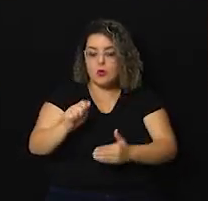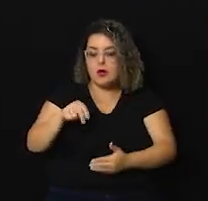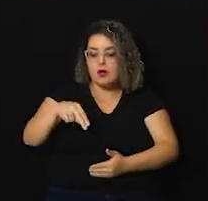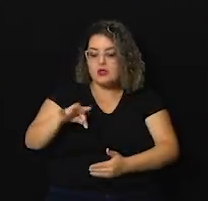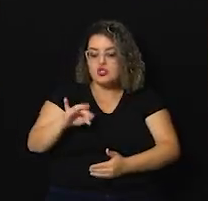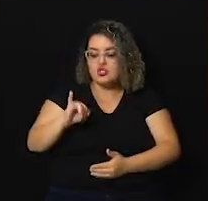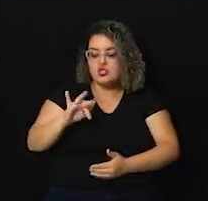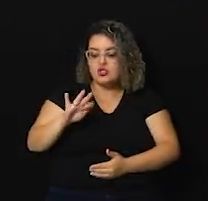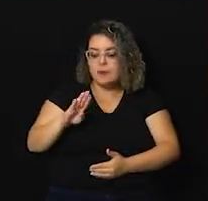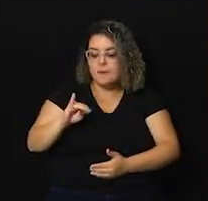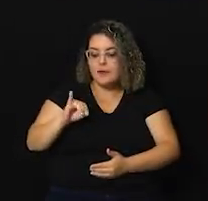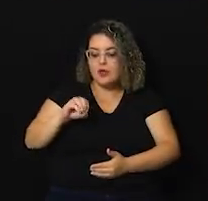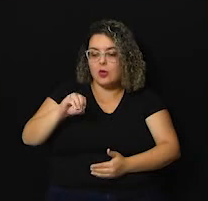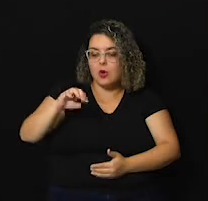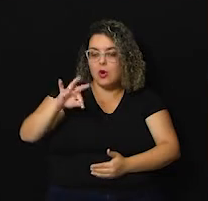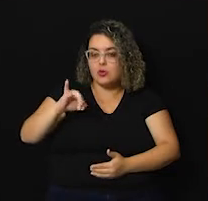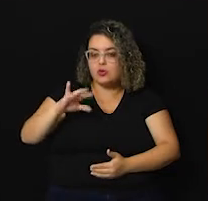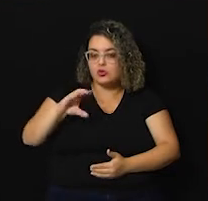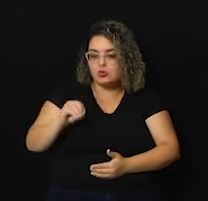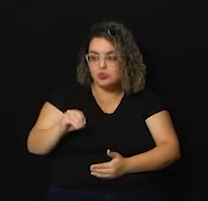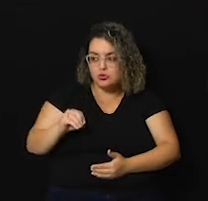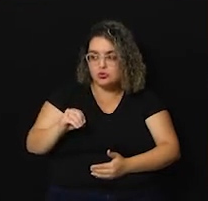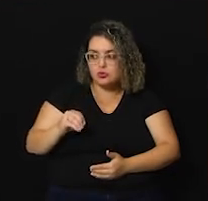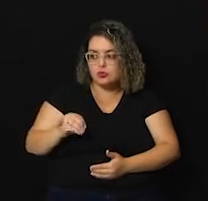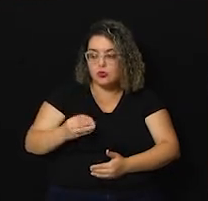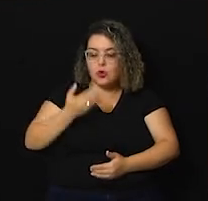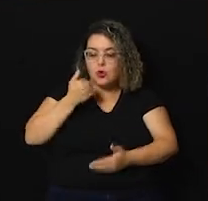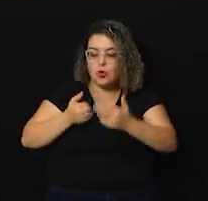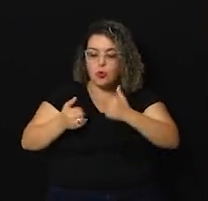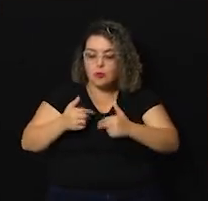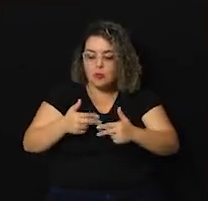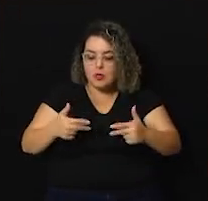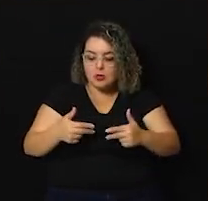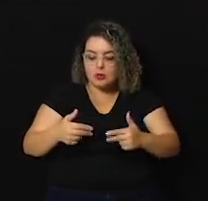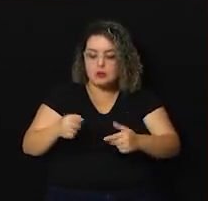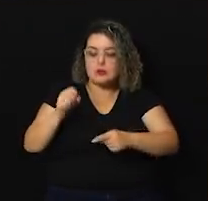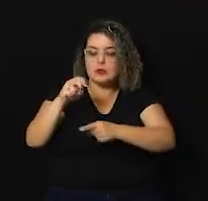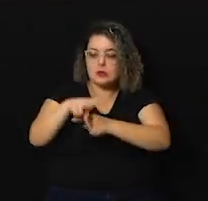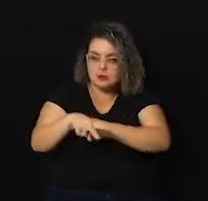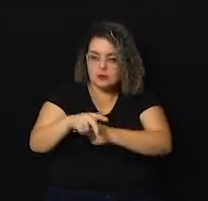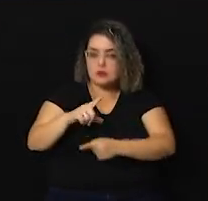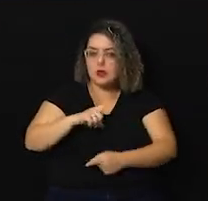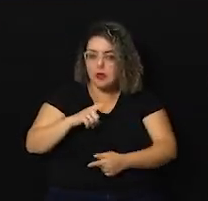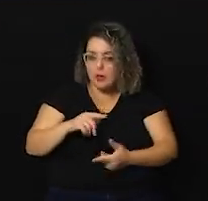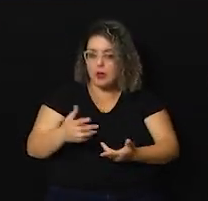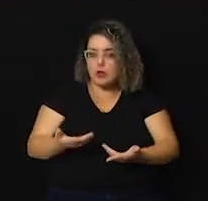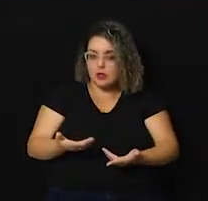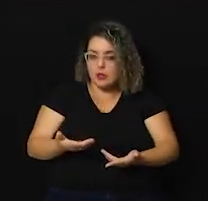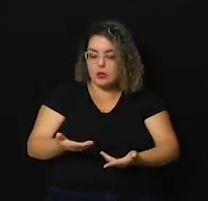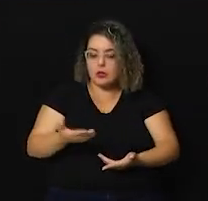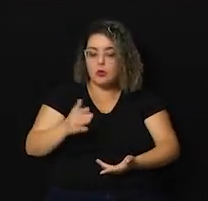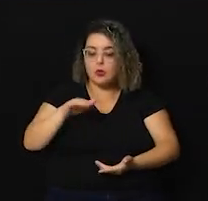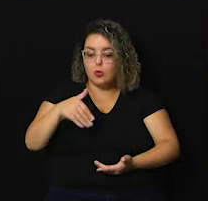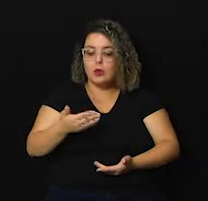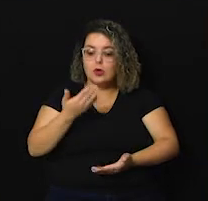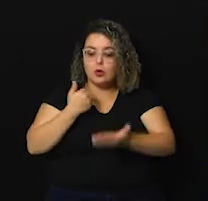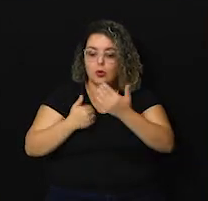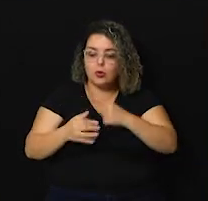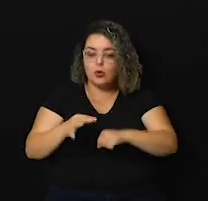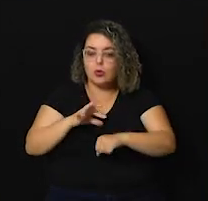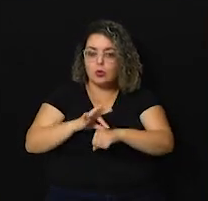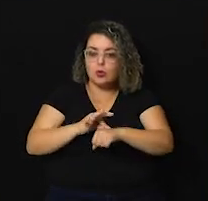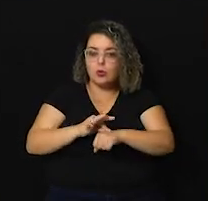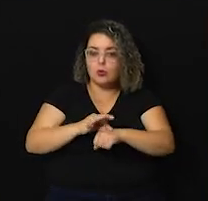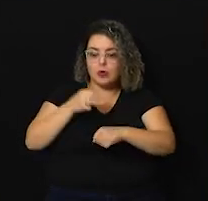antibióticos, alta quantidade, convivendo com rações que estão contaminadas com agrotóxicos. Então, você quando come a carne